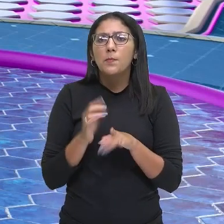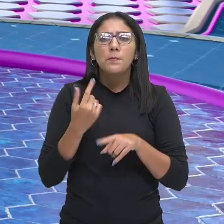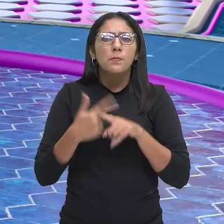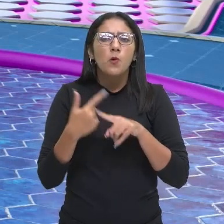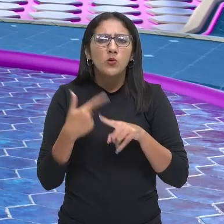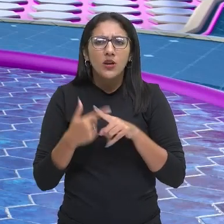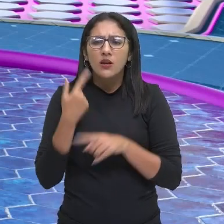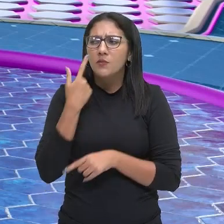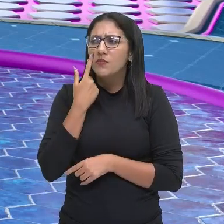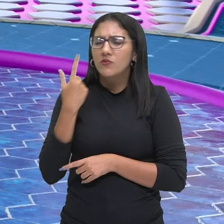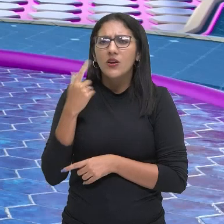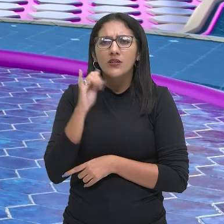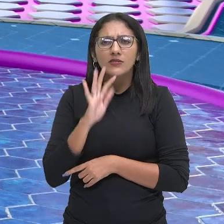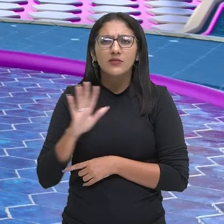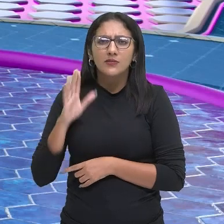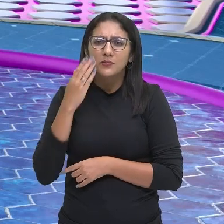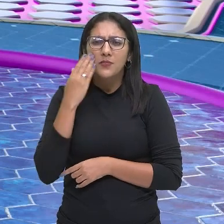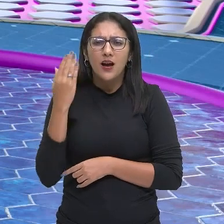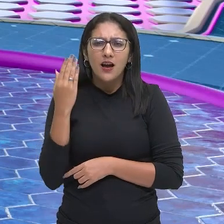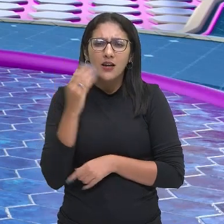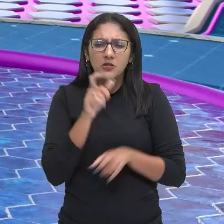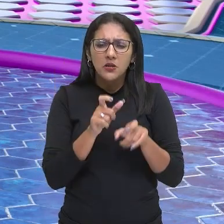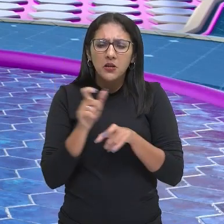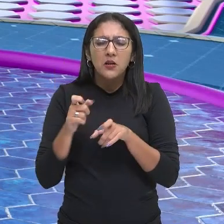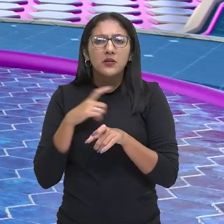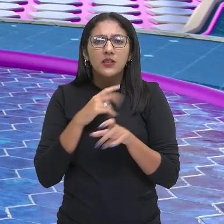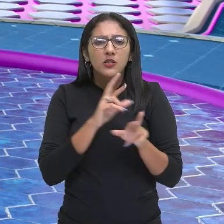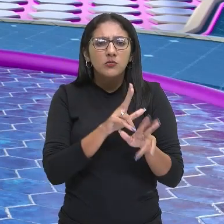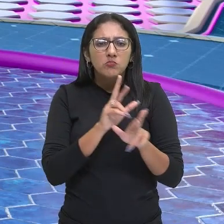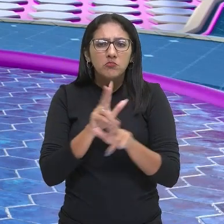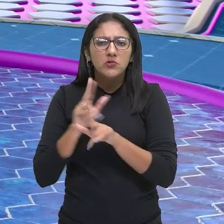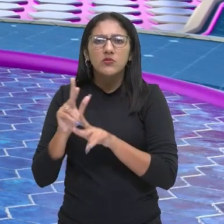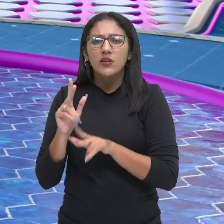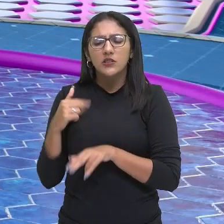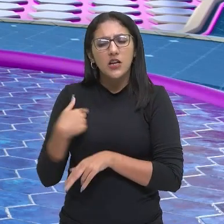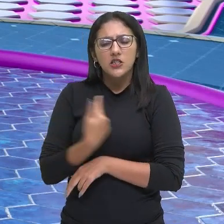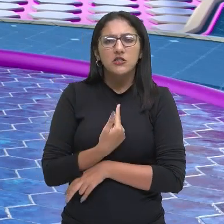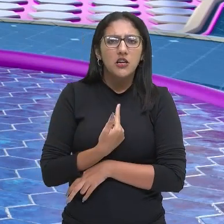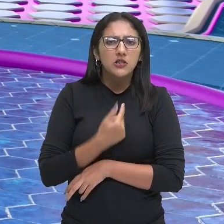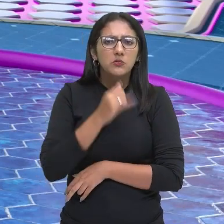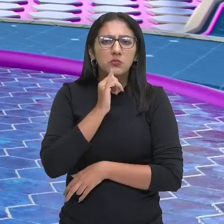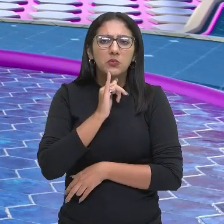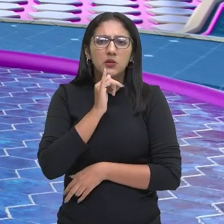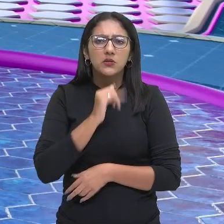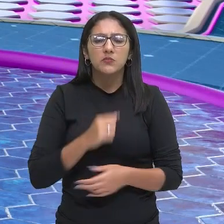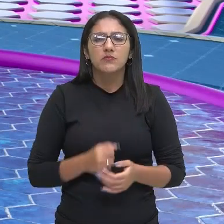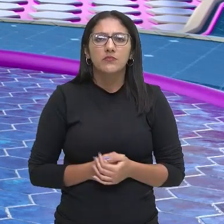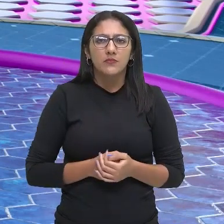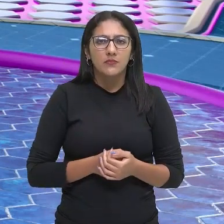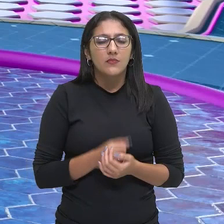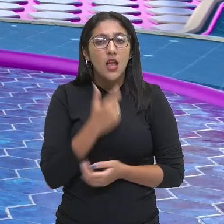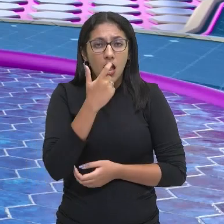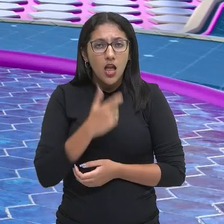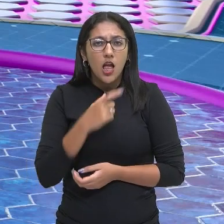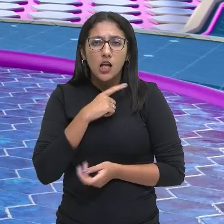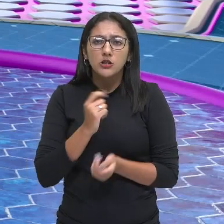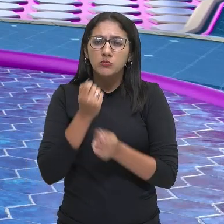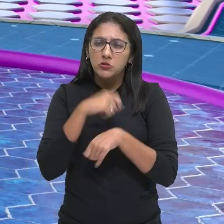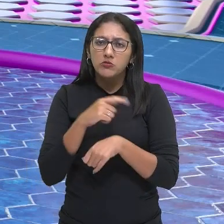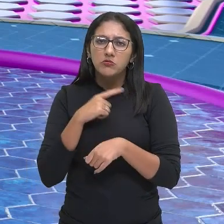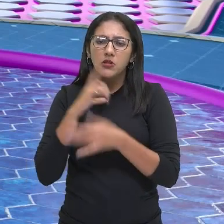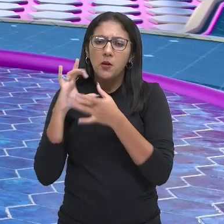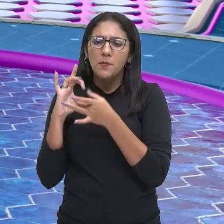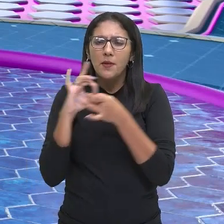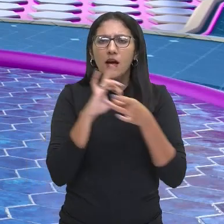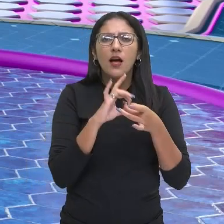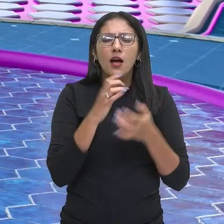que aparecem no cenário, eles são diferentes de nós, por exemplo, né? Eu poderia estar dentro da pele da